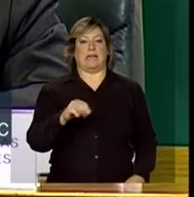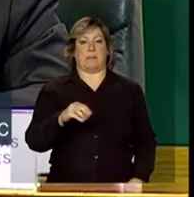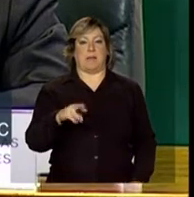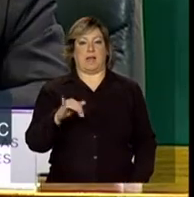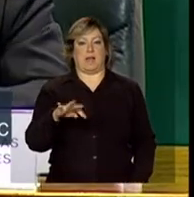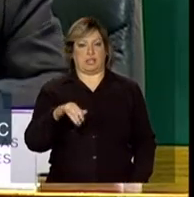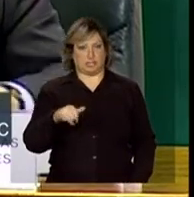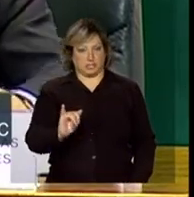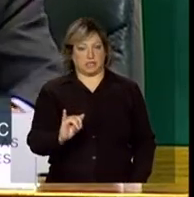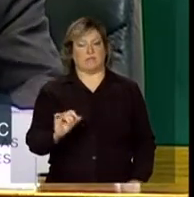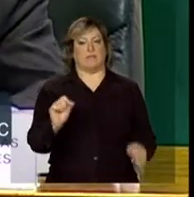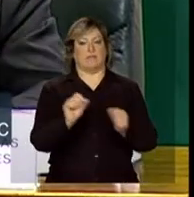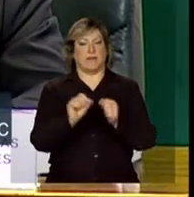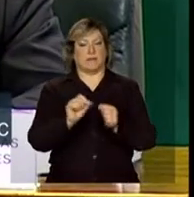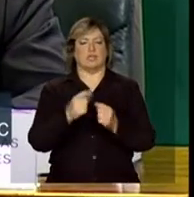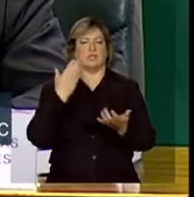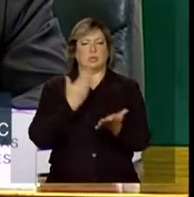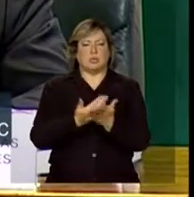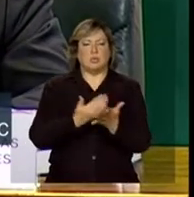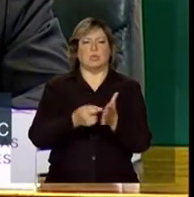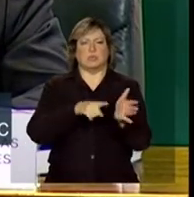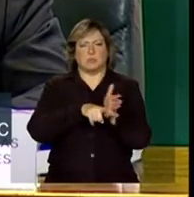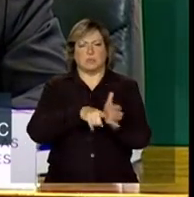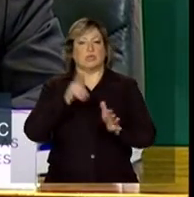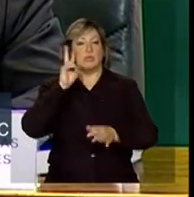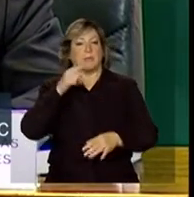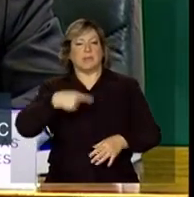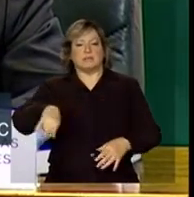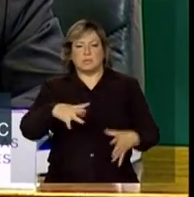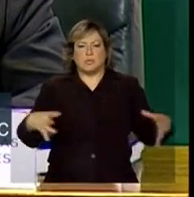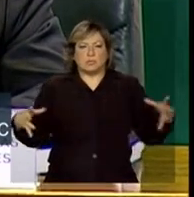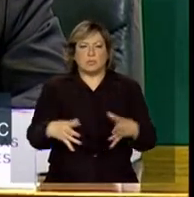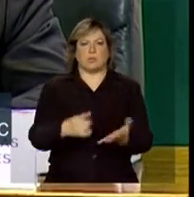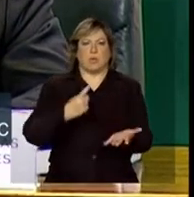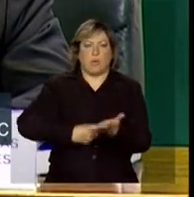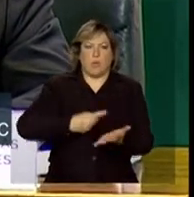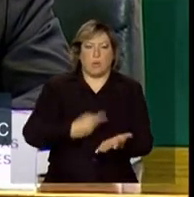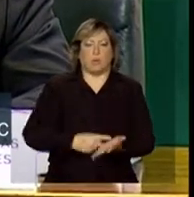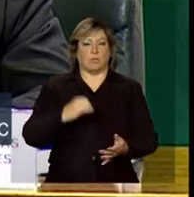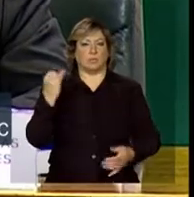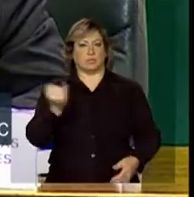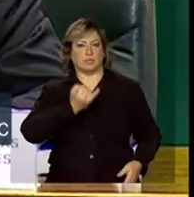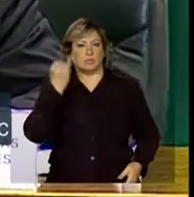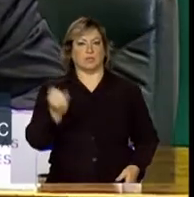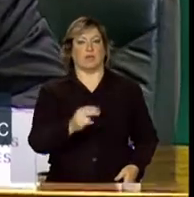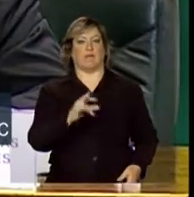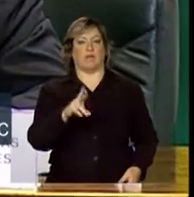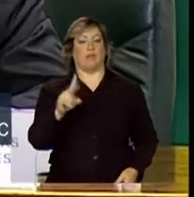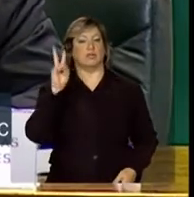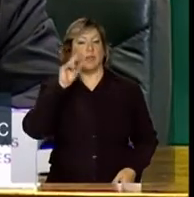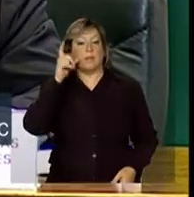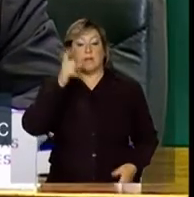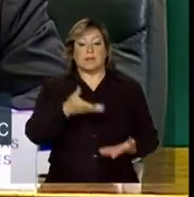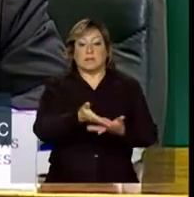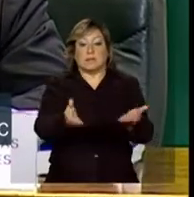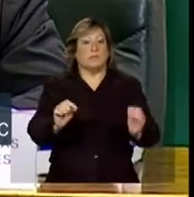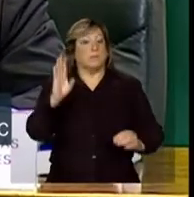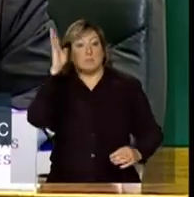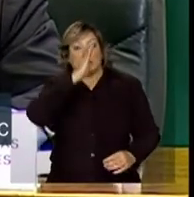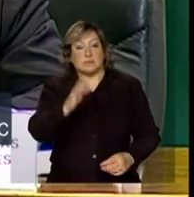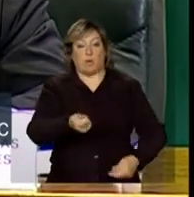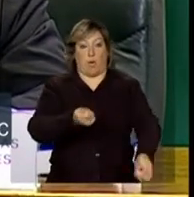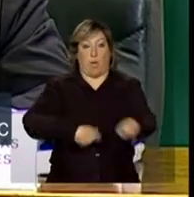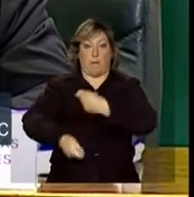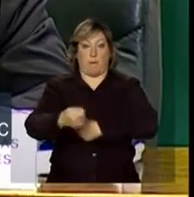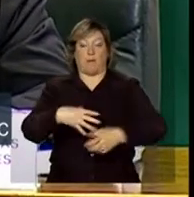promoverá a realização de estudo sobre essa rede de acordos e seus potenciais impactos sobre interesses comerciais brasileiros em especial